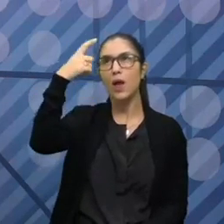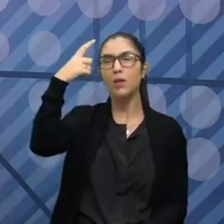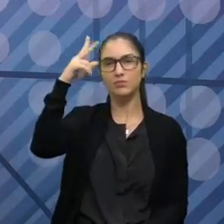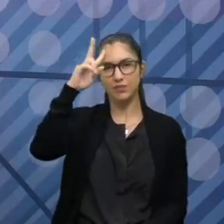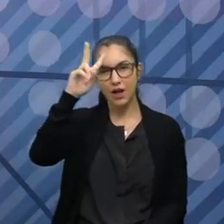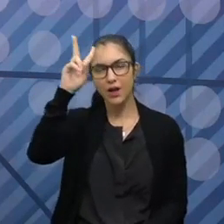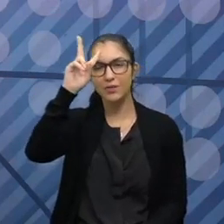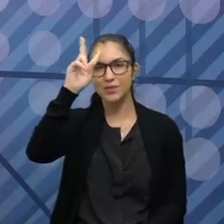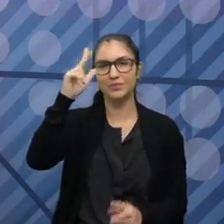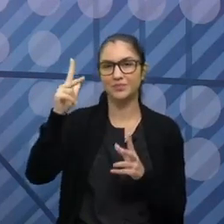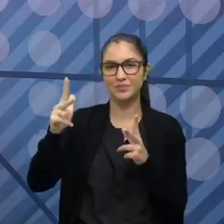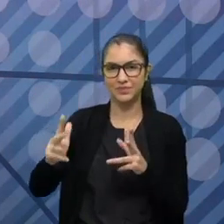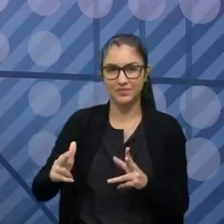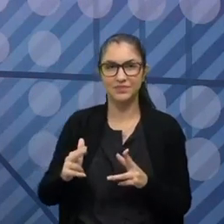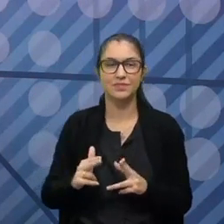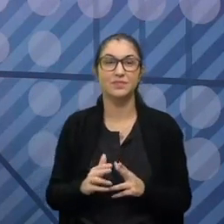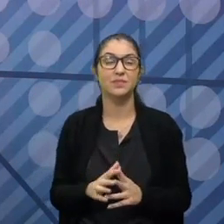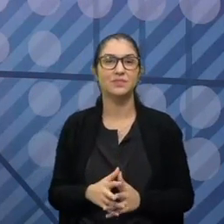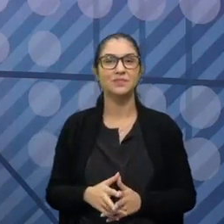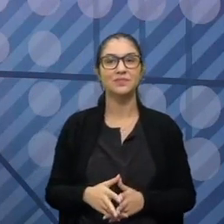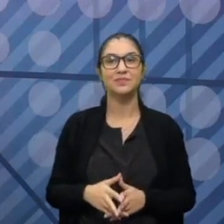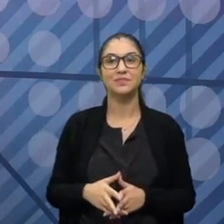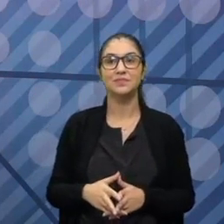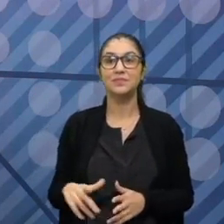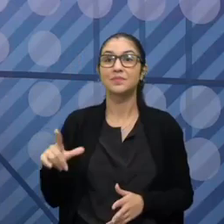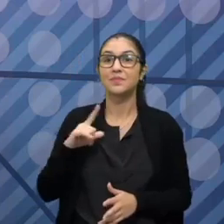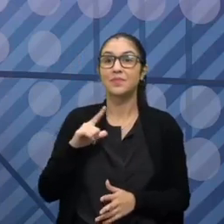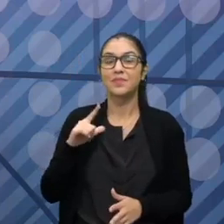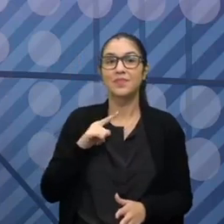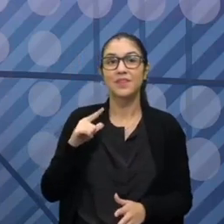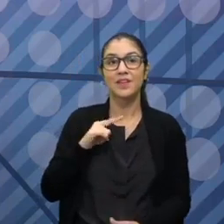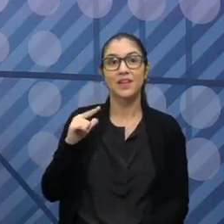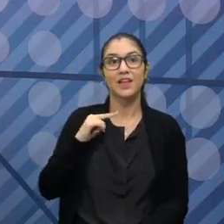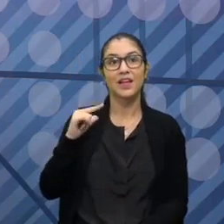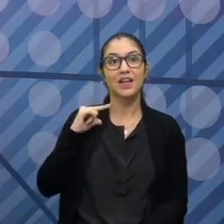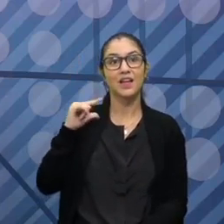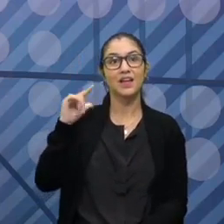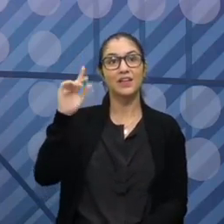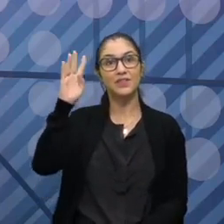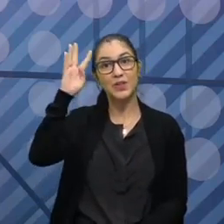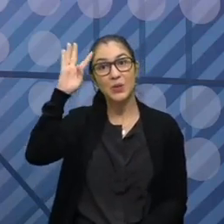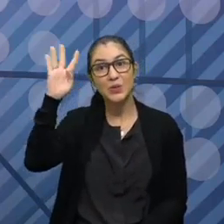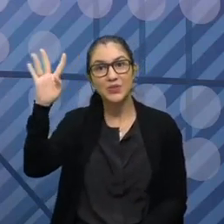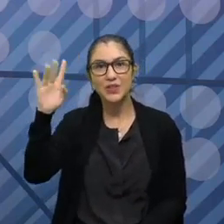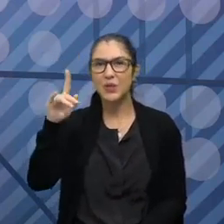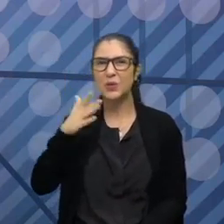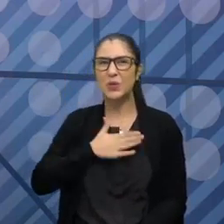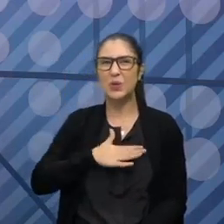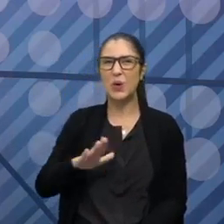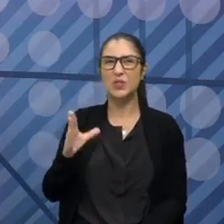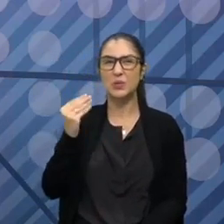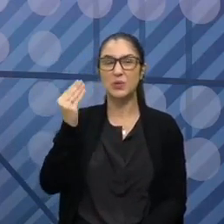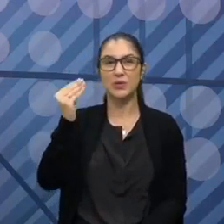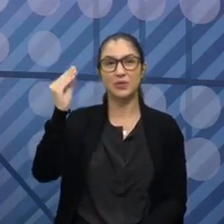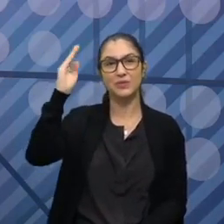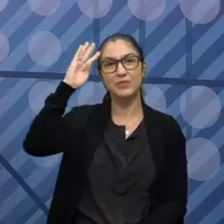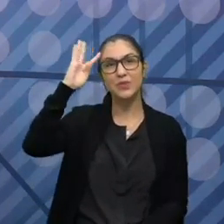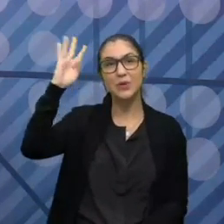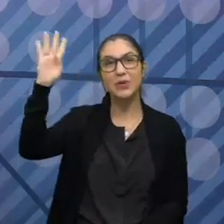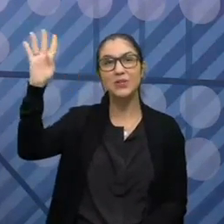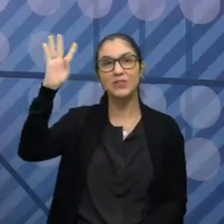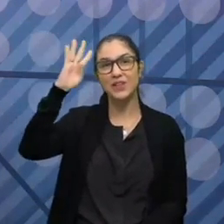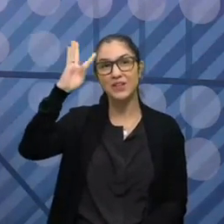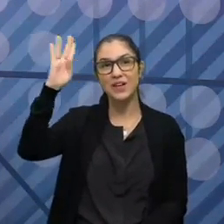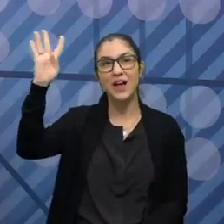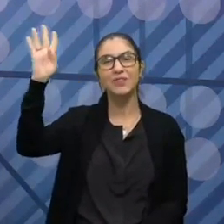lembrar. Então, a história vem aqui também. Temos filosofia. Ah, o pessoal de filosofia não gosta muito desse sinal, ó.